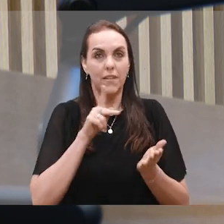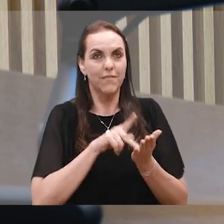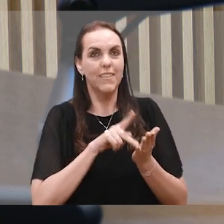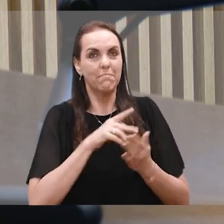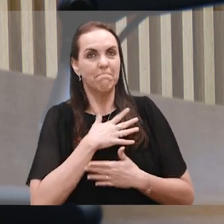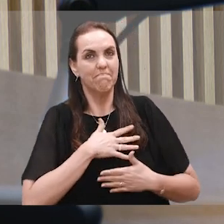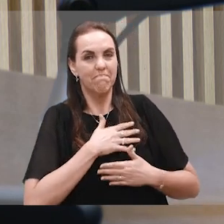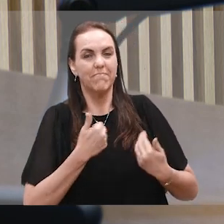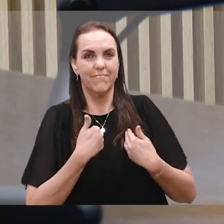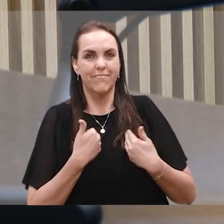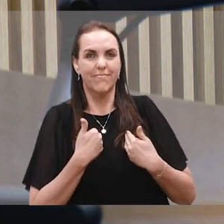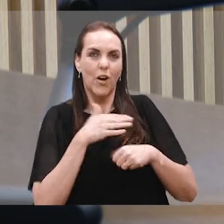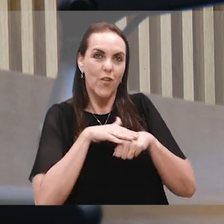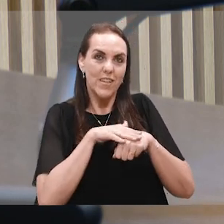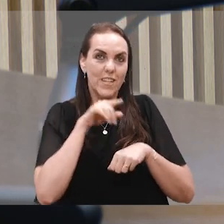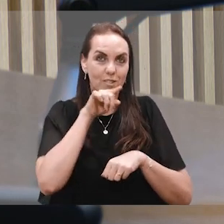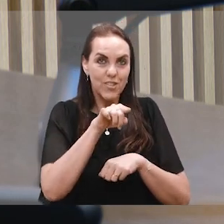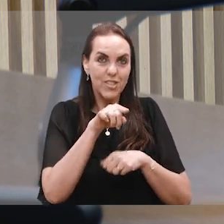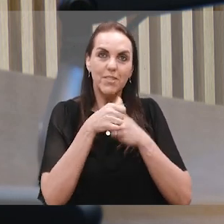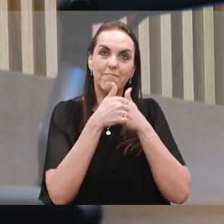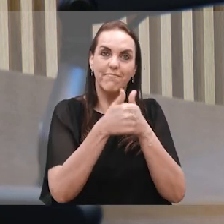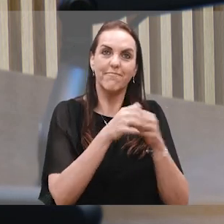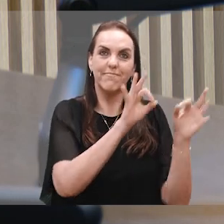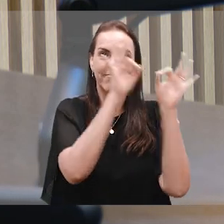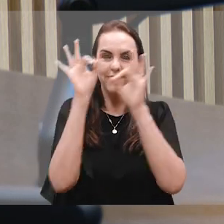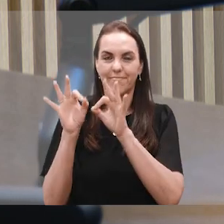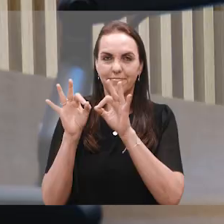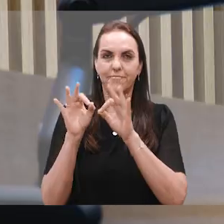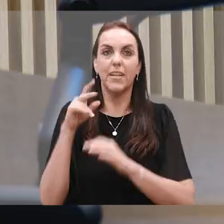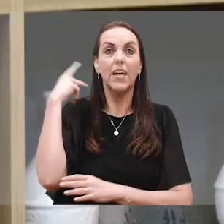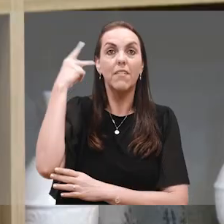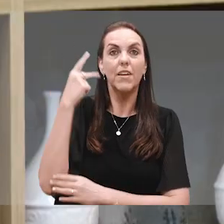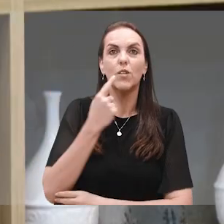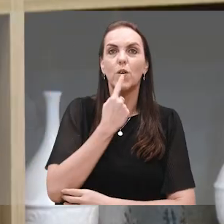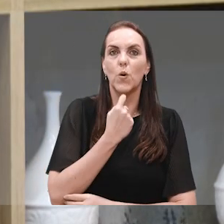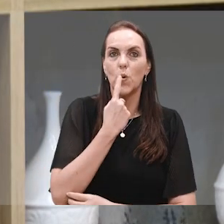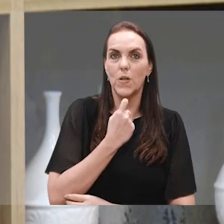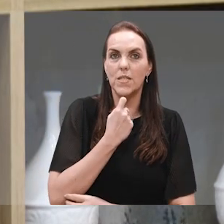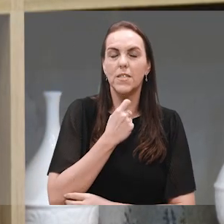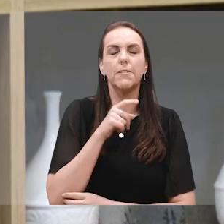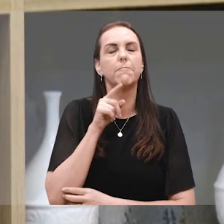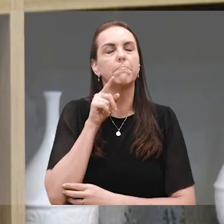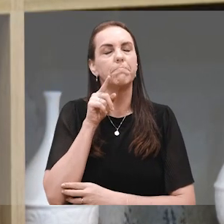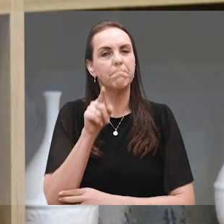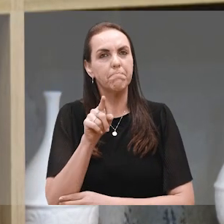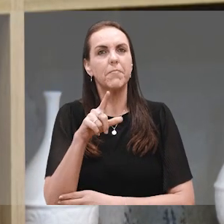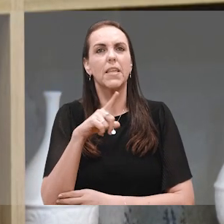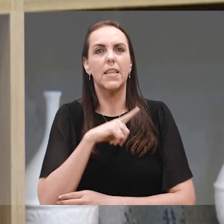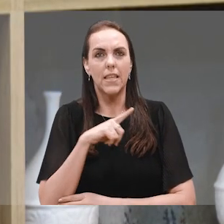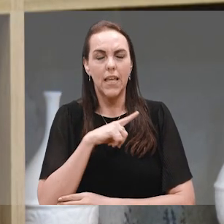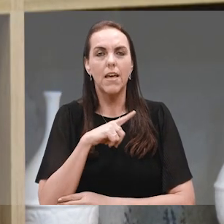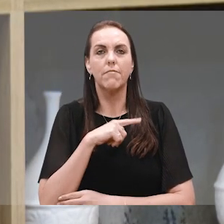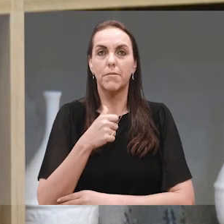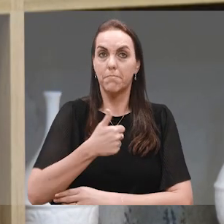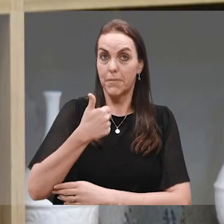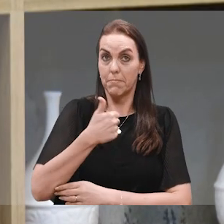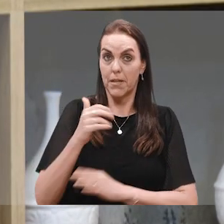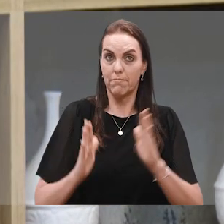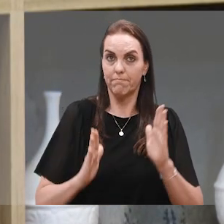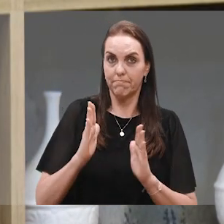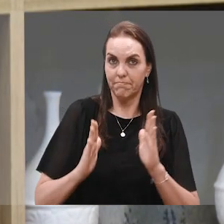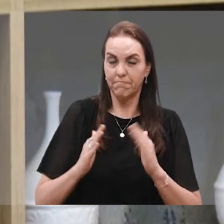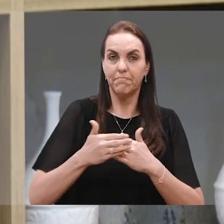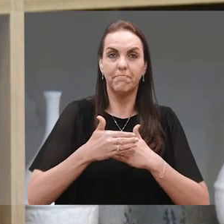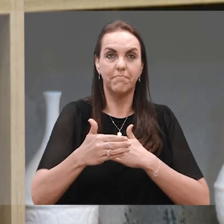sempre um prazer conversar contigo e com quem nos acompanha. Vereadora Rose, a senhora teve um primeiro mandato,